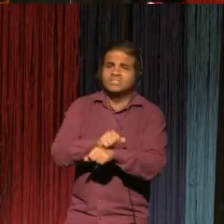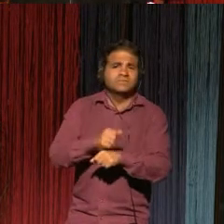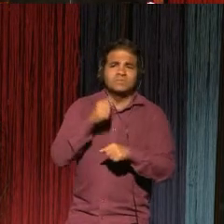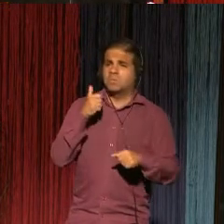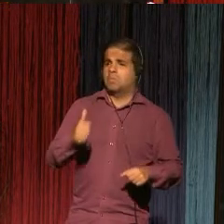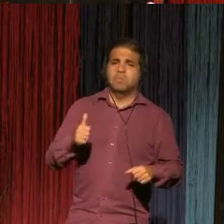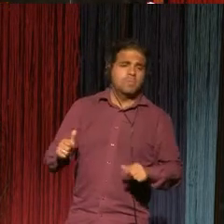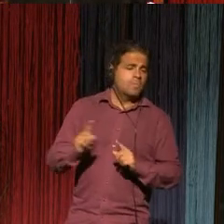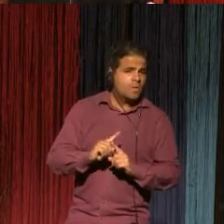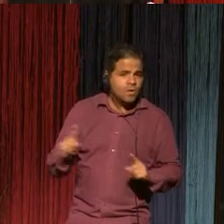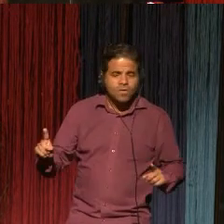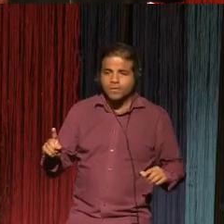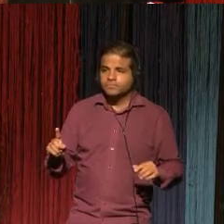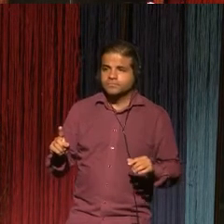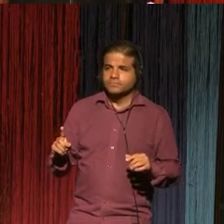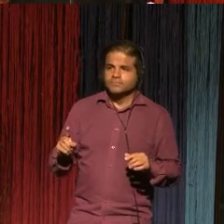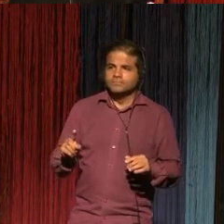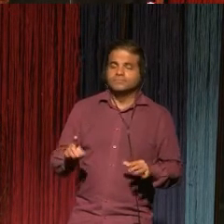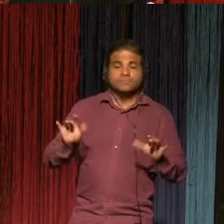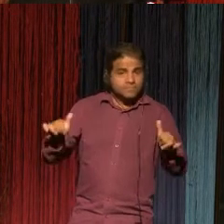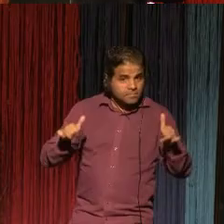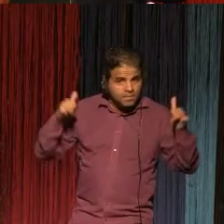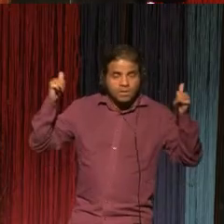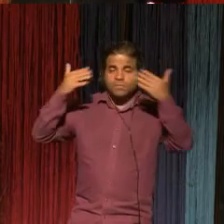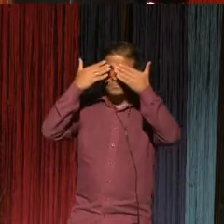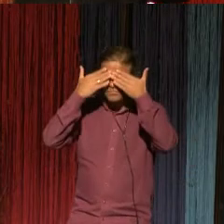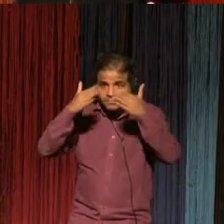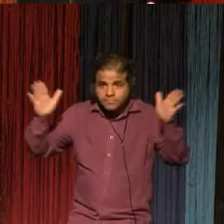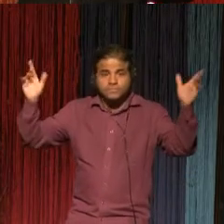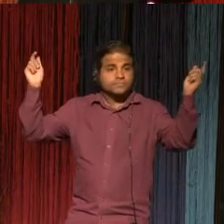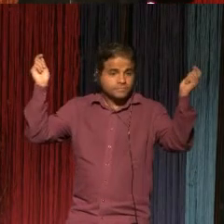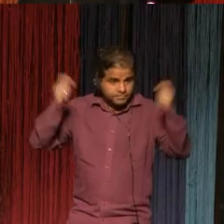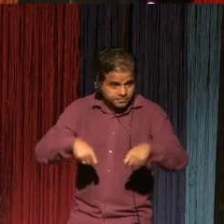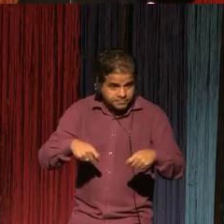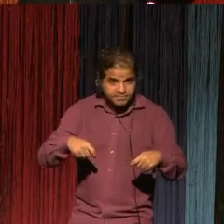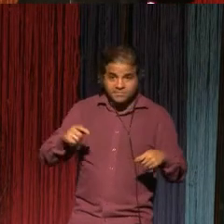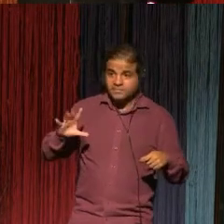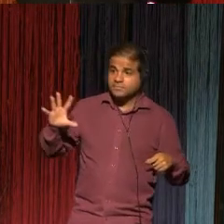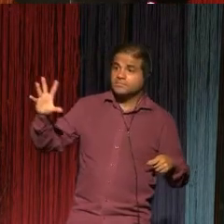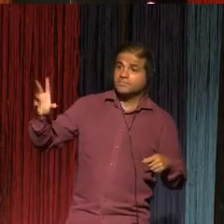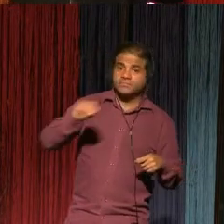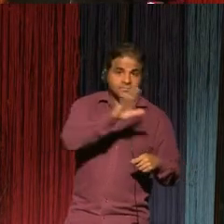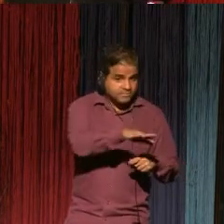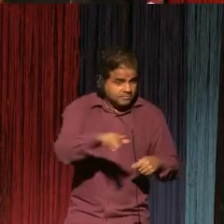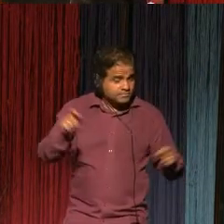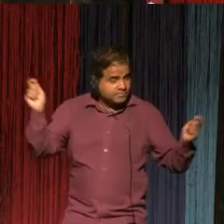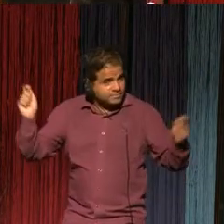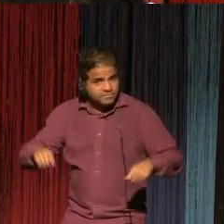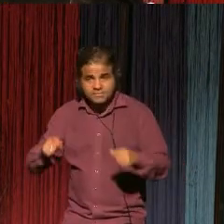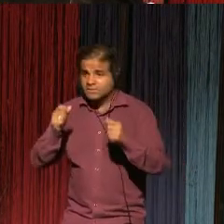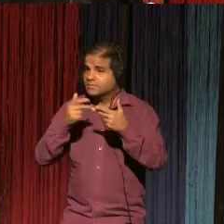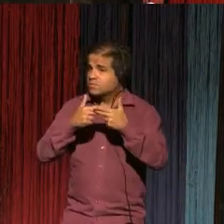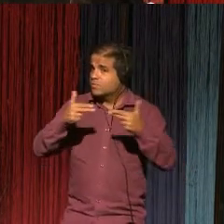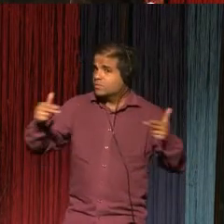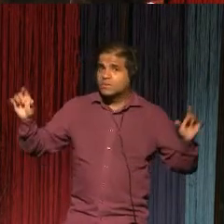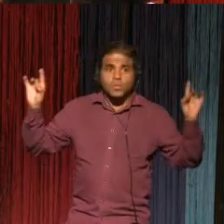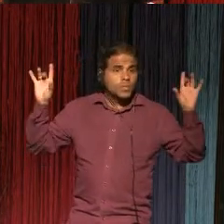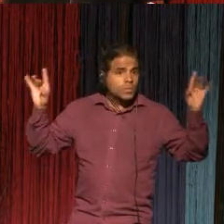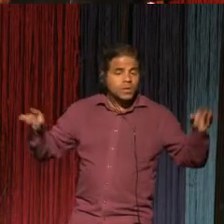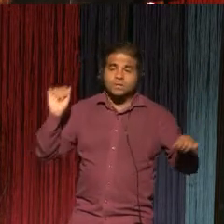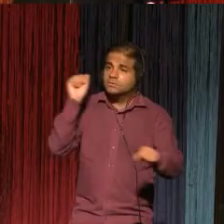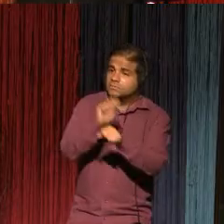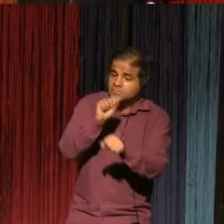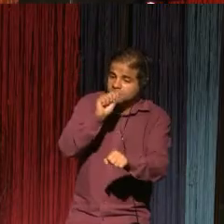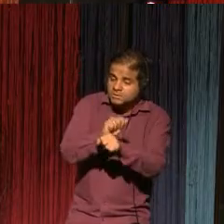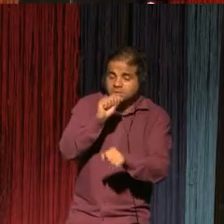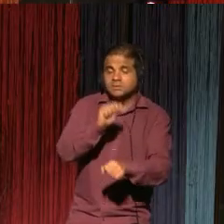baixa. É melhor nos abrirmos à possibilidade de que toda criança pode fazer coisas incríveis. A